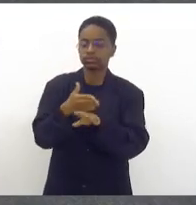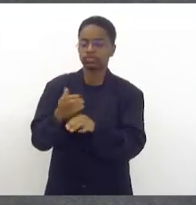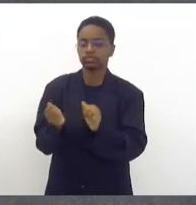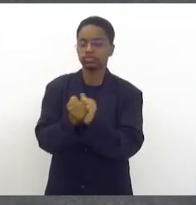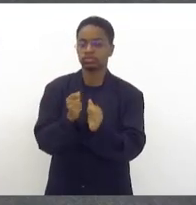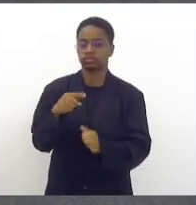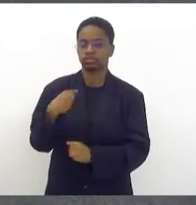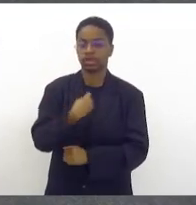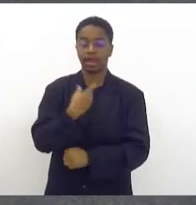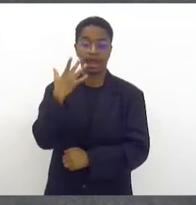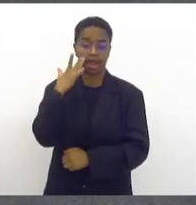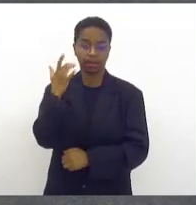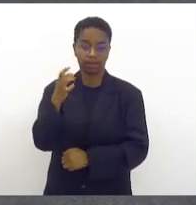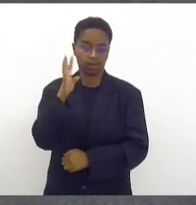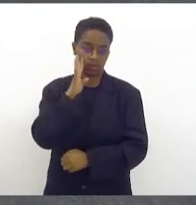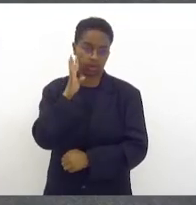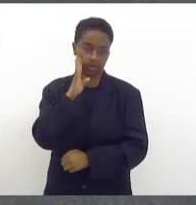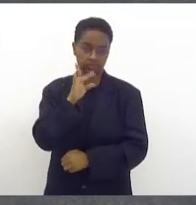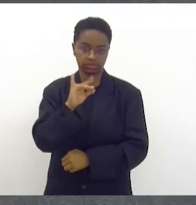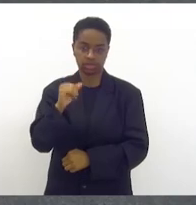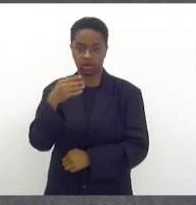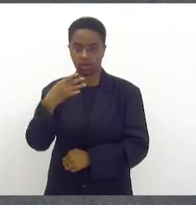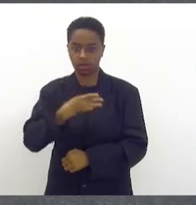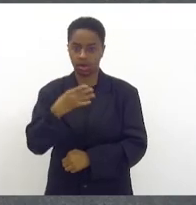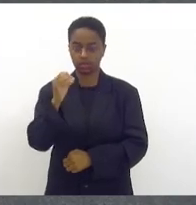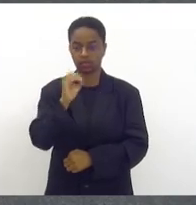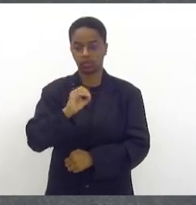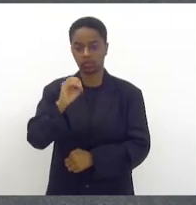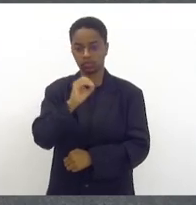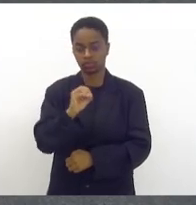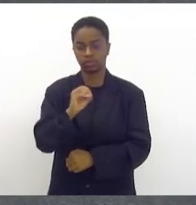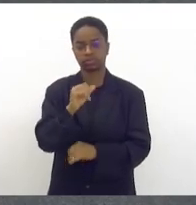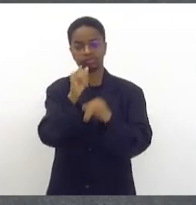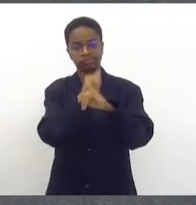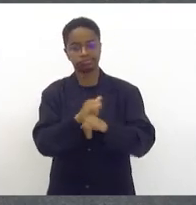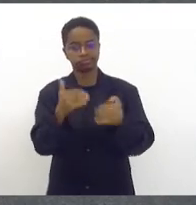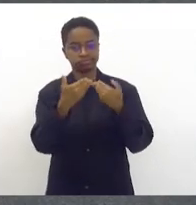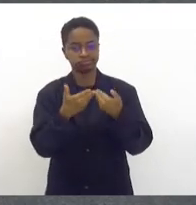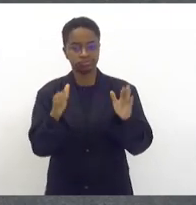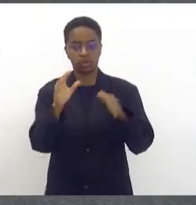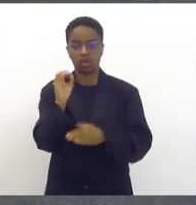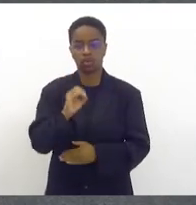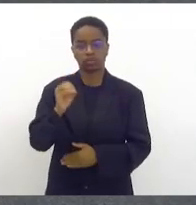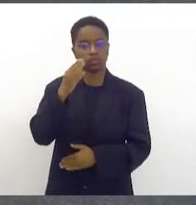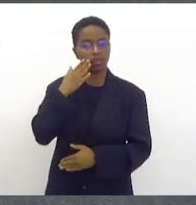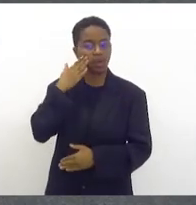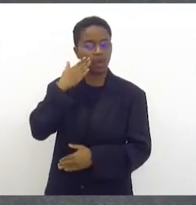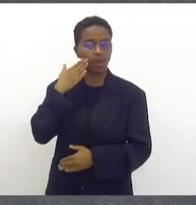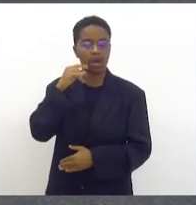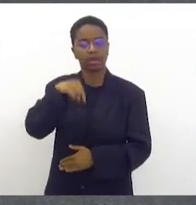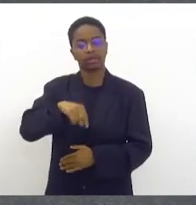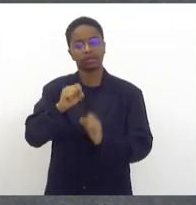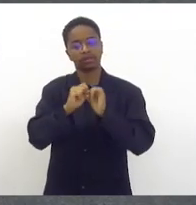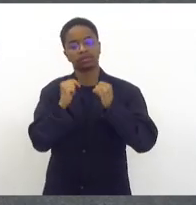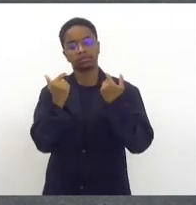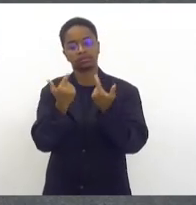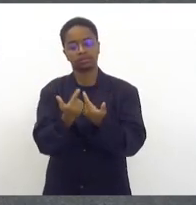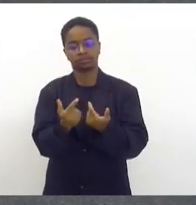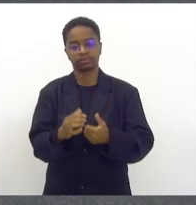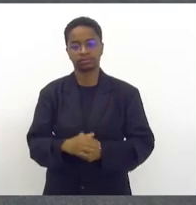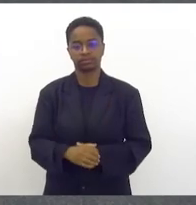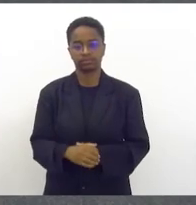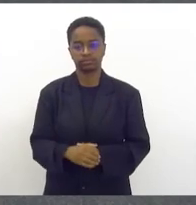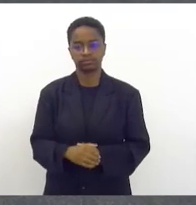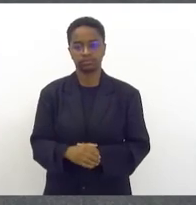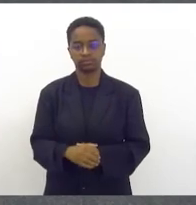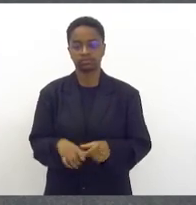conosco amanhã, quarta-feira, dia 4 de outubro, no lançamento oficial do Outubro Rosa da Assembleia Legislativa do Estado do Rio de